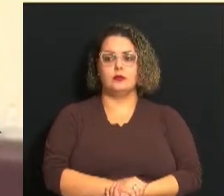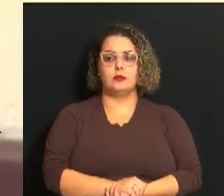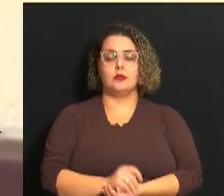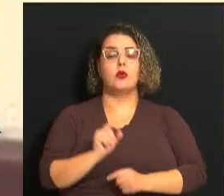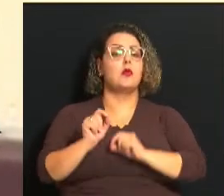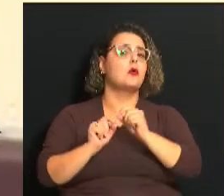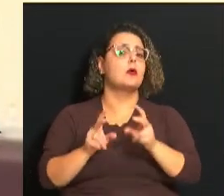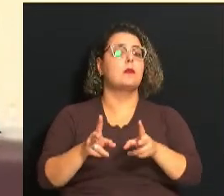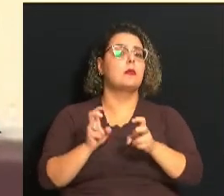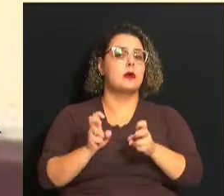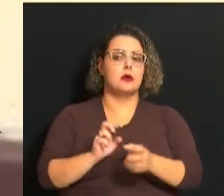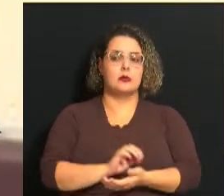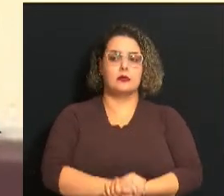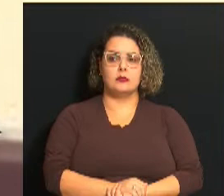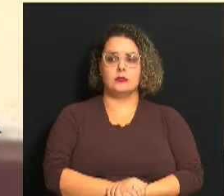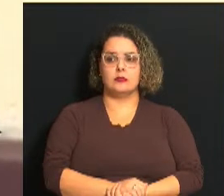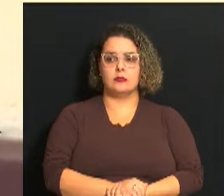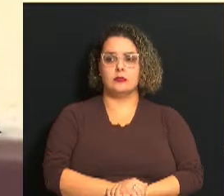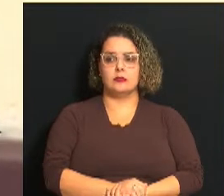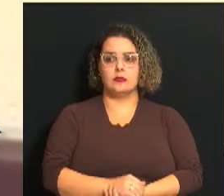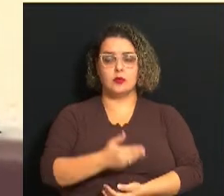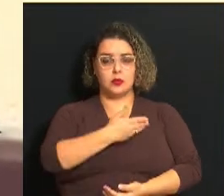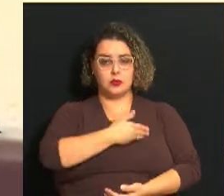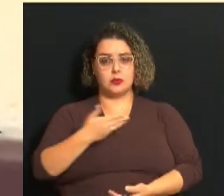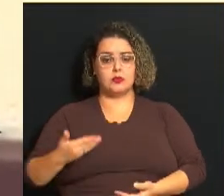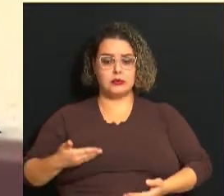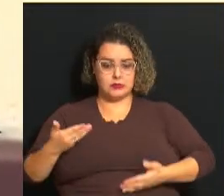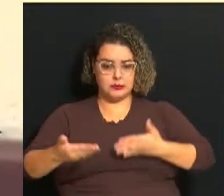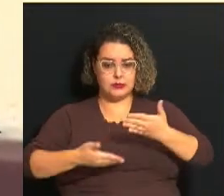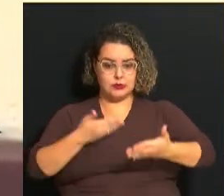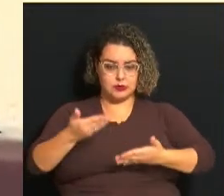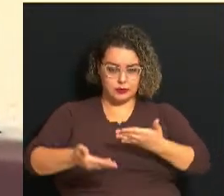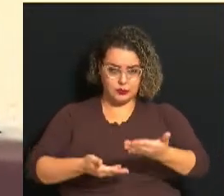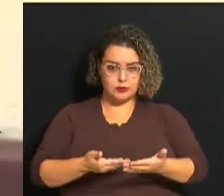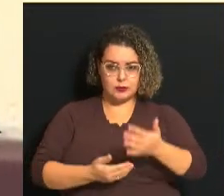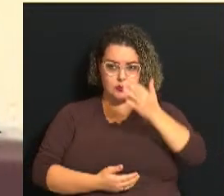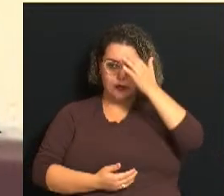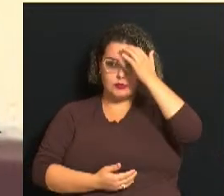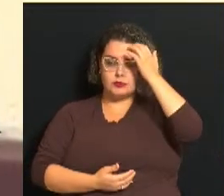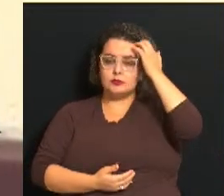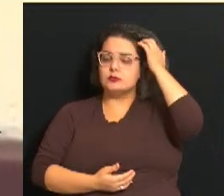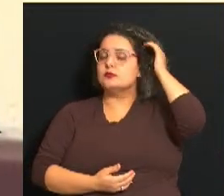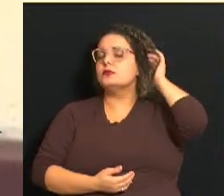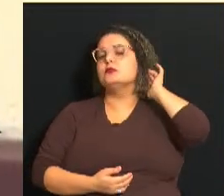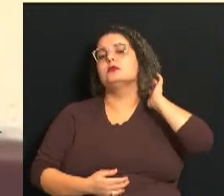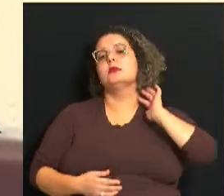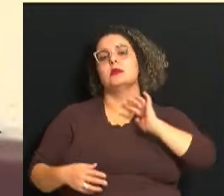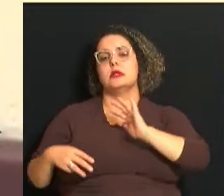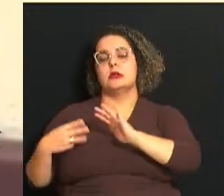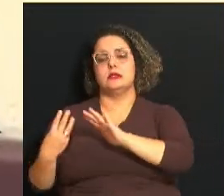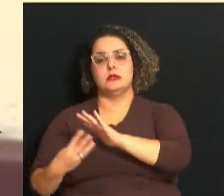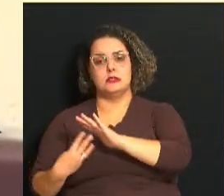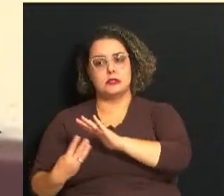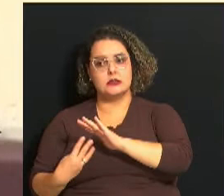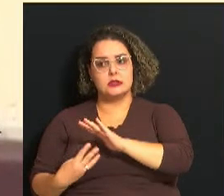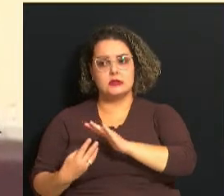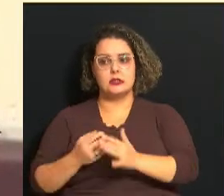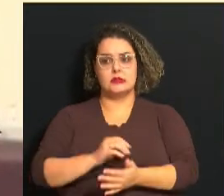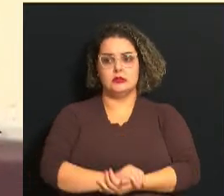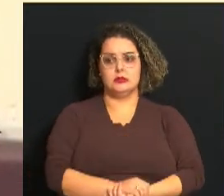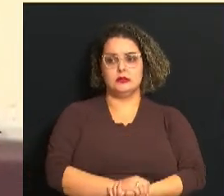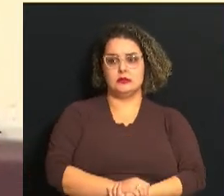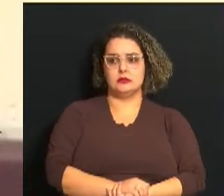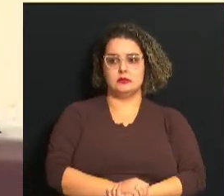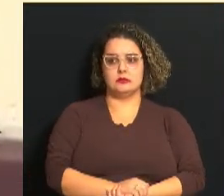a gente percebe que no serviço público essa questão das terceirizações é é uma questão